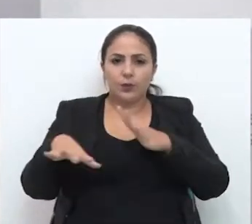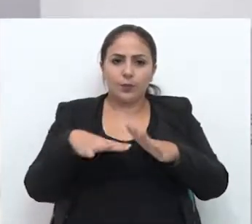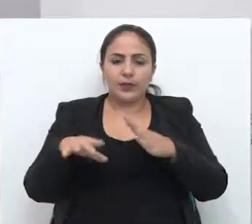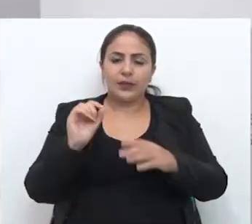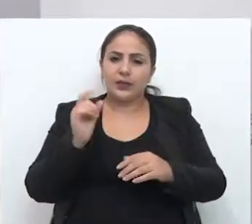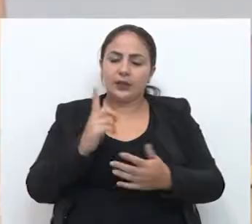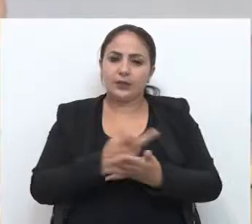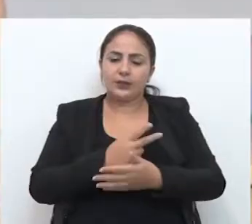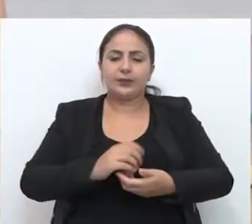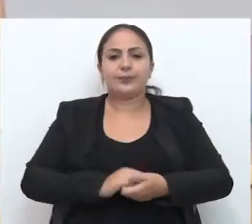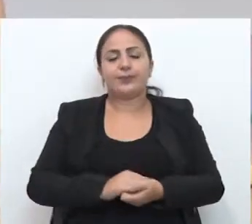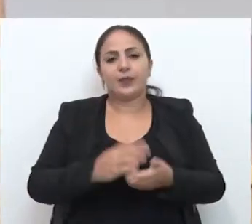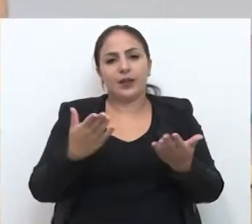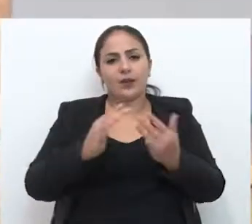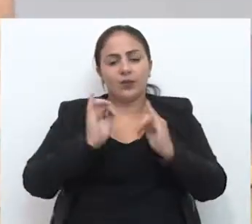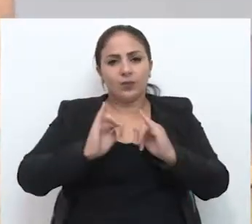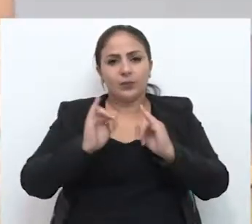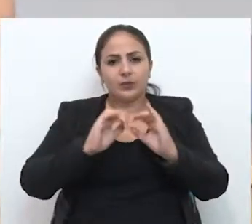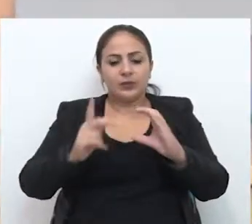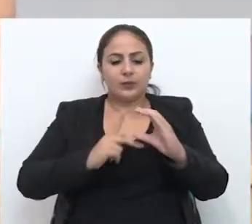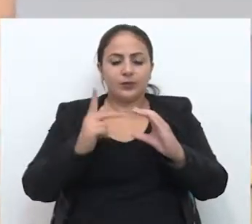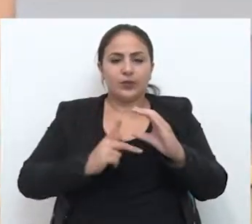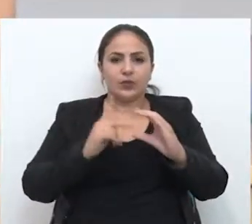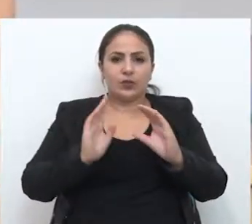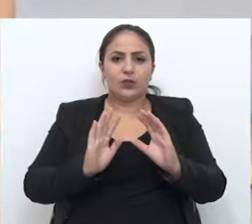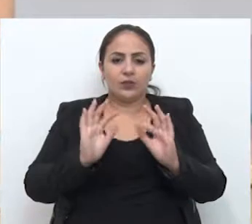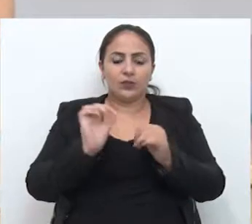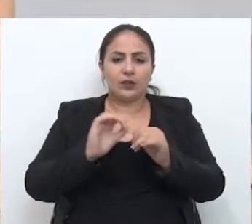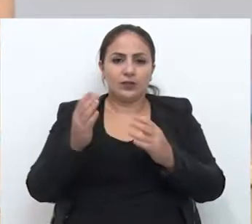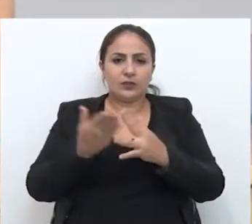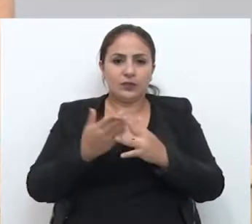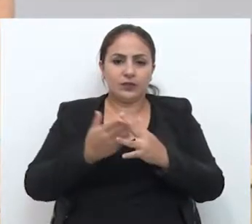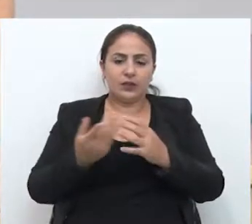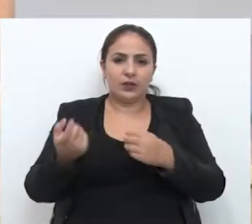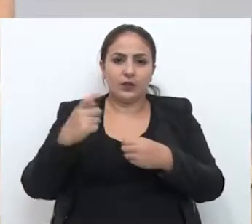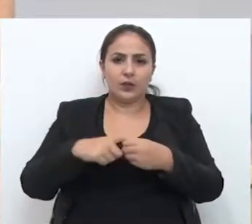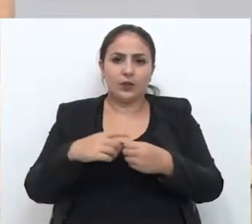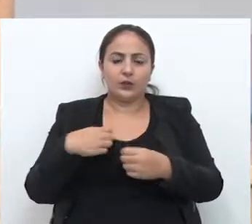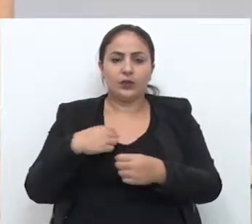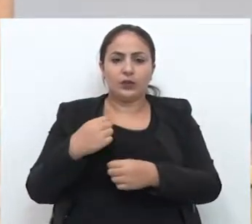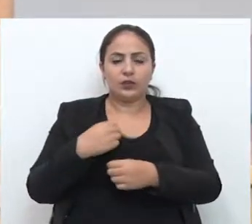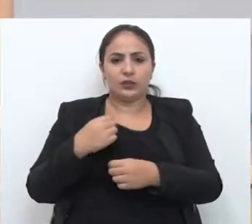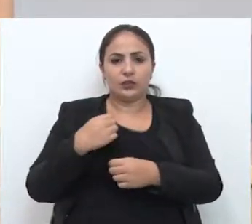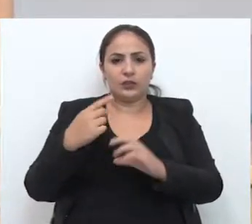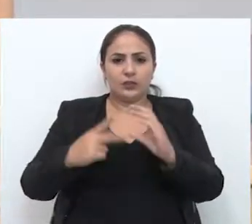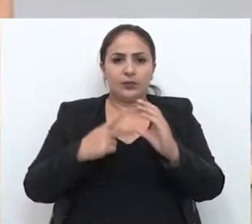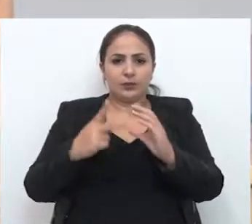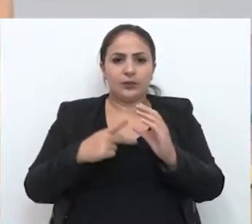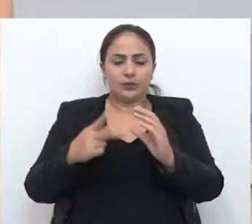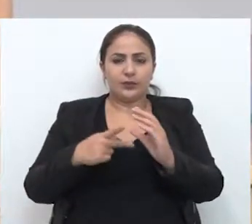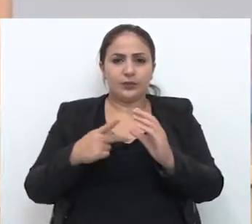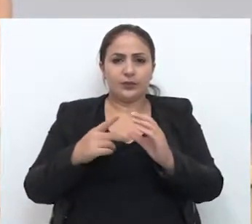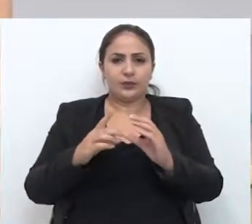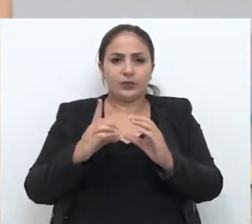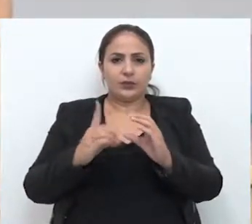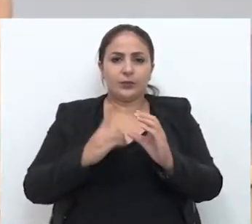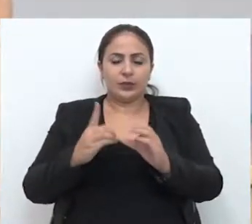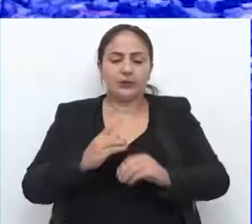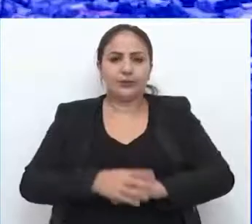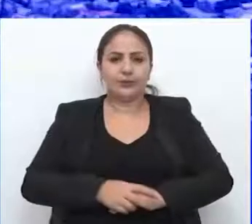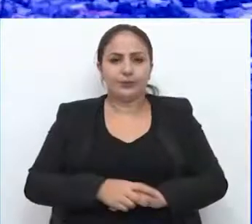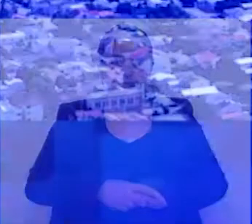mobilizar para que isso aconteça. Agora o Jornal da Câmara faz um intervalo e retorna com a visita do candidato ao Parlamento